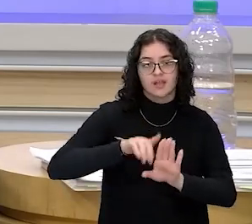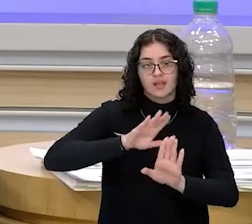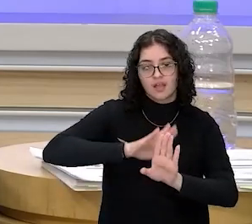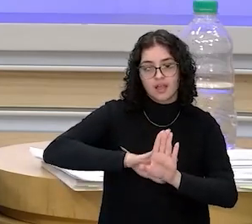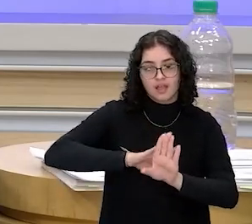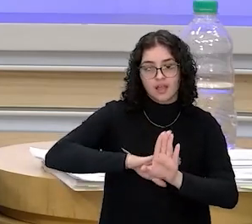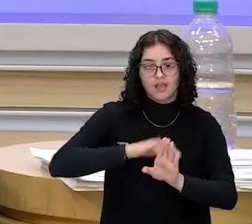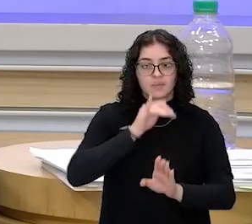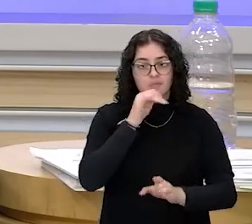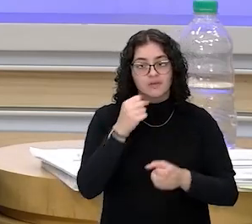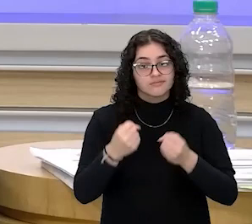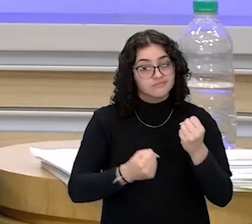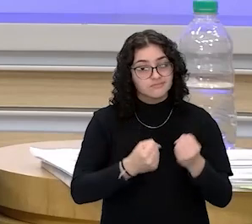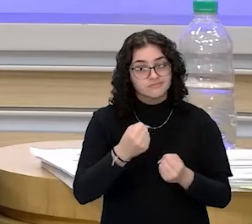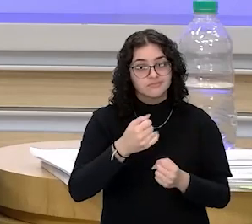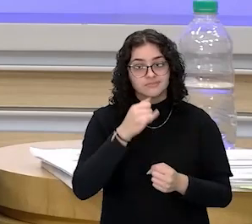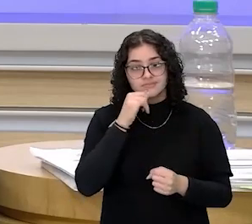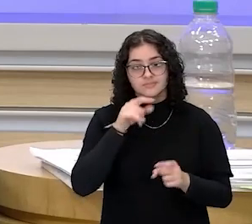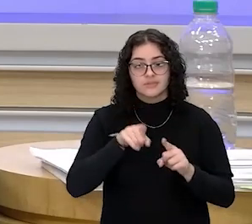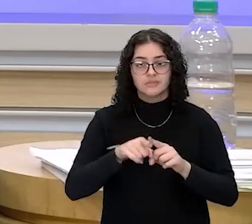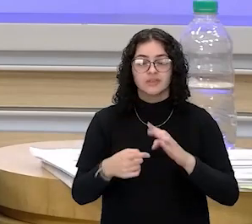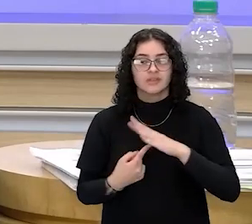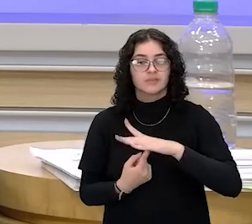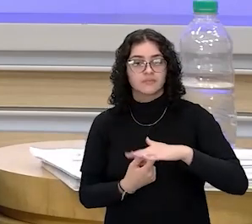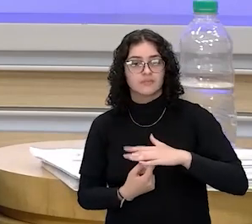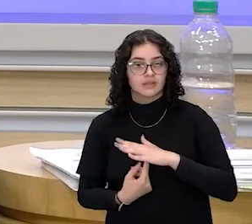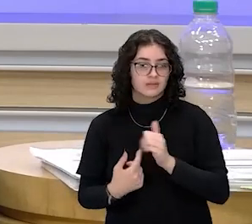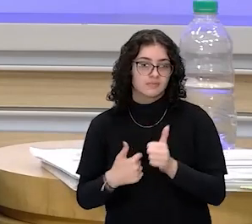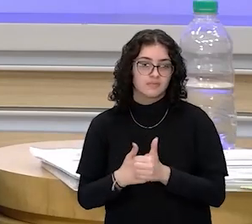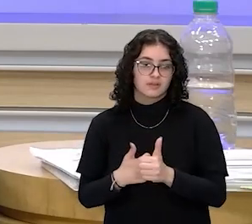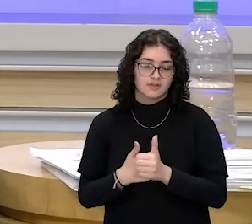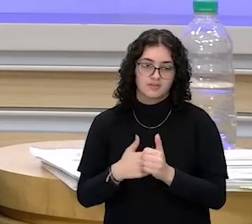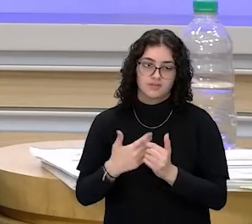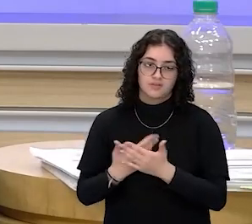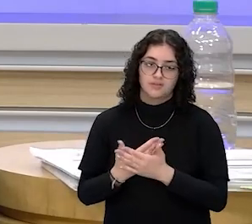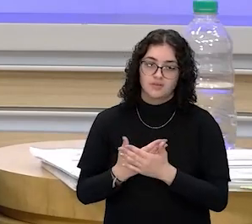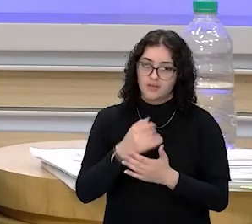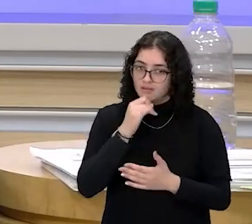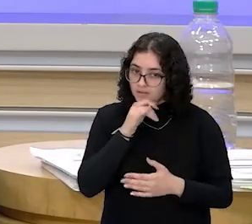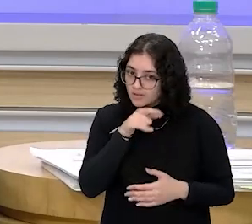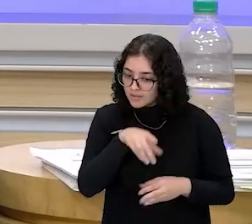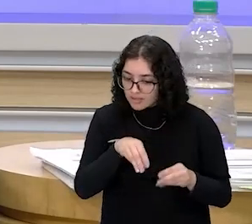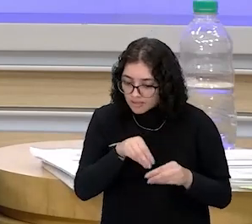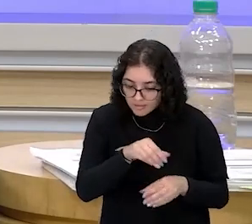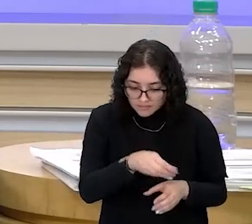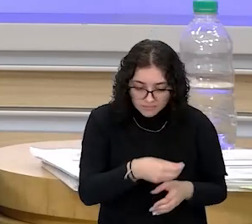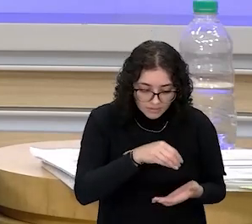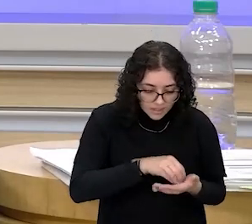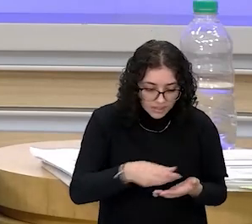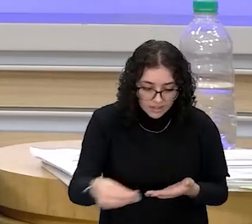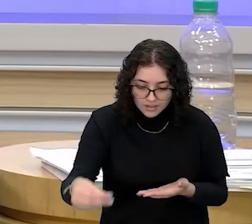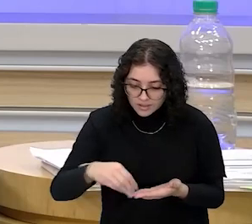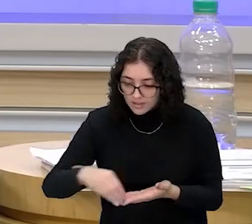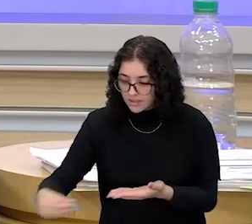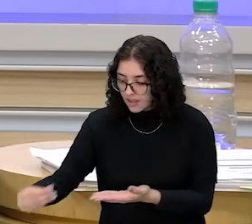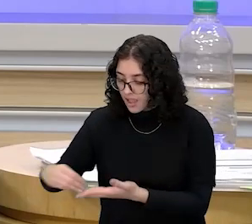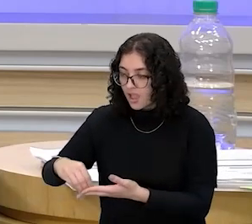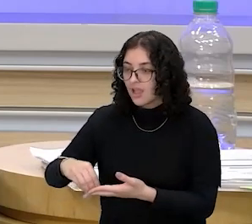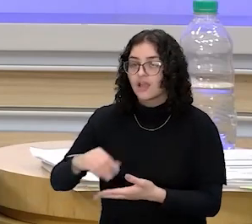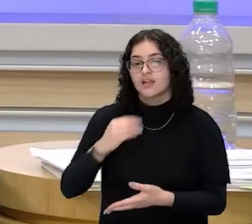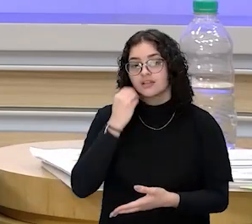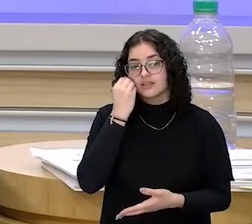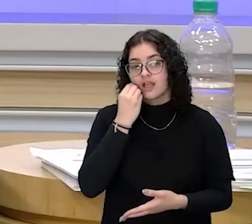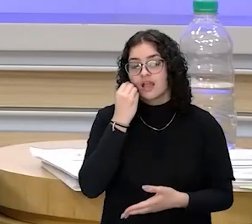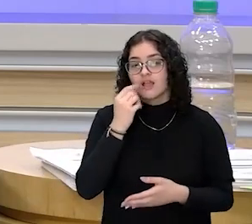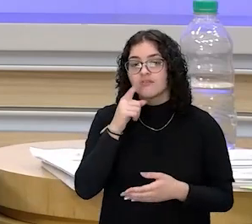tiver estacionamento na escola, tem uma pracinha aqui perto da escola. Então, pegar amostras desse solo e fazer esse preparo para